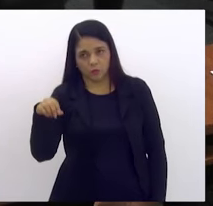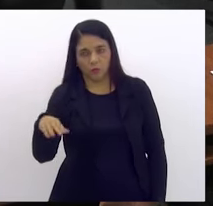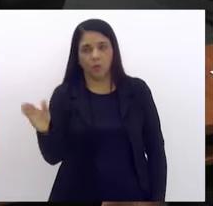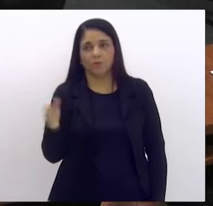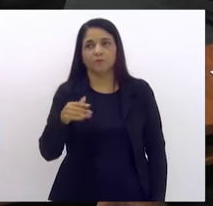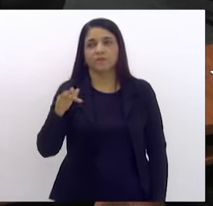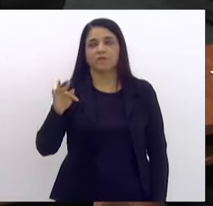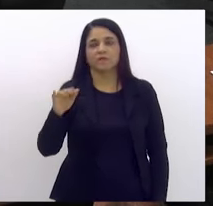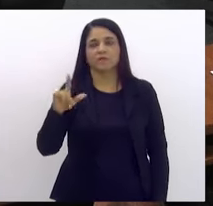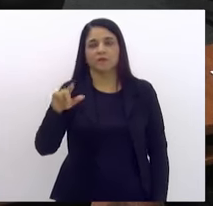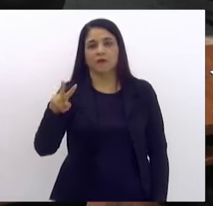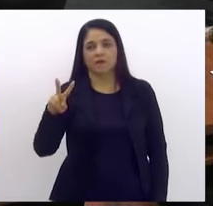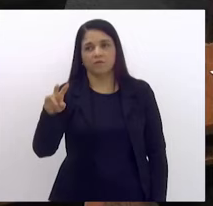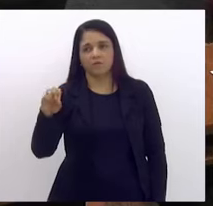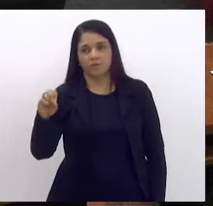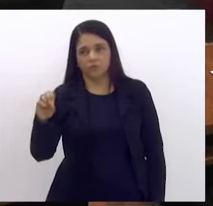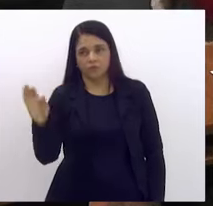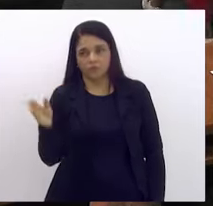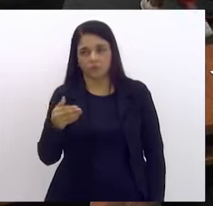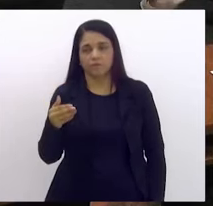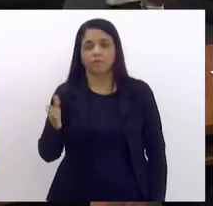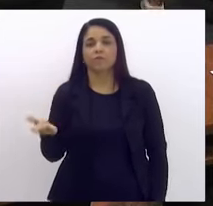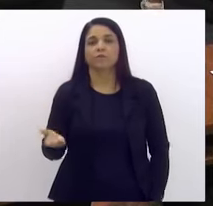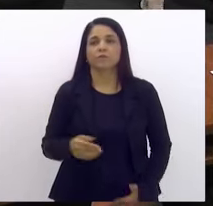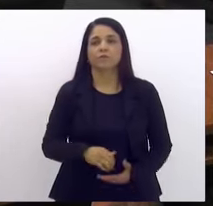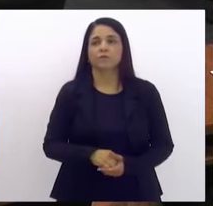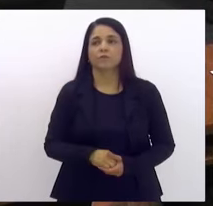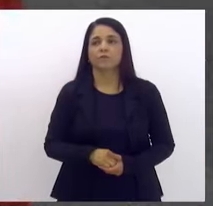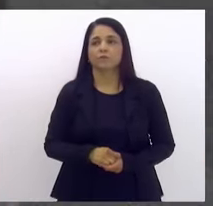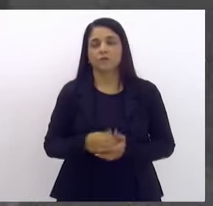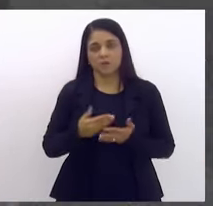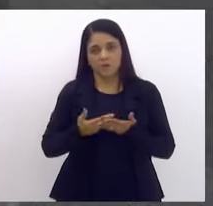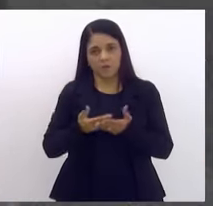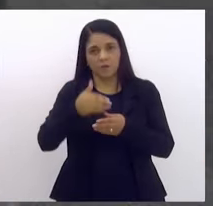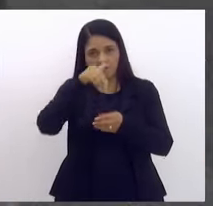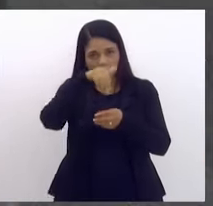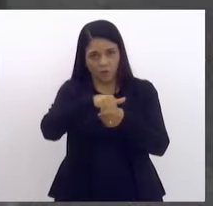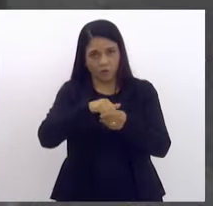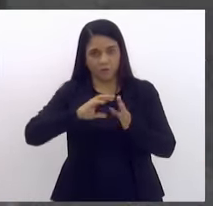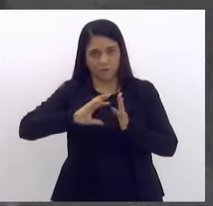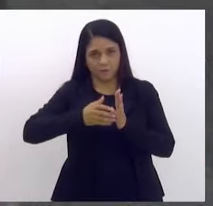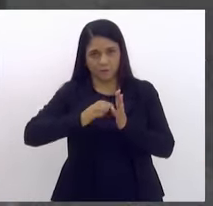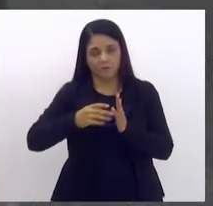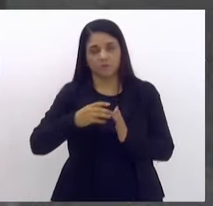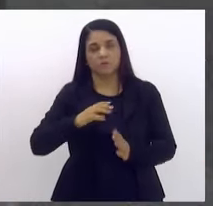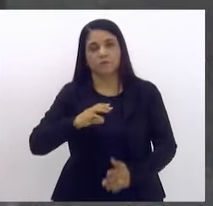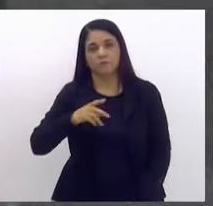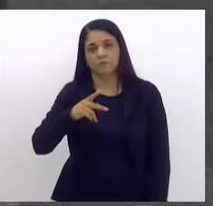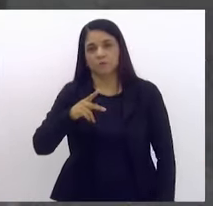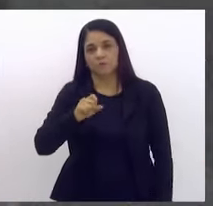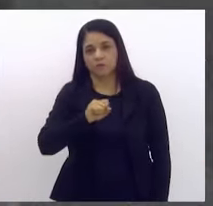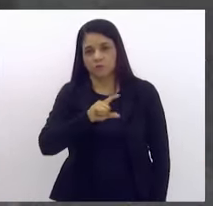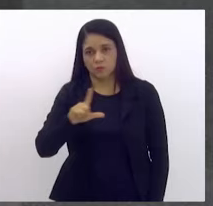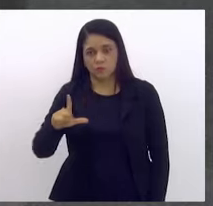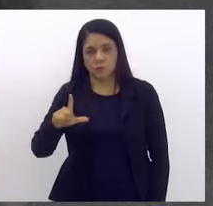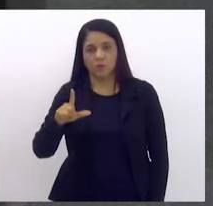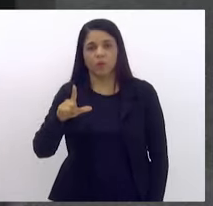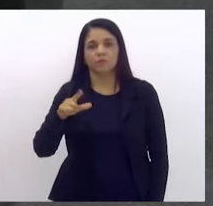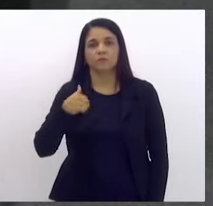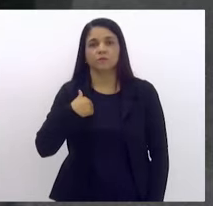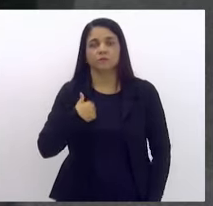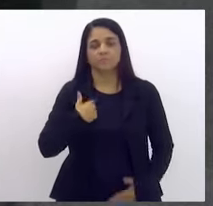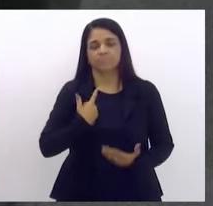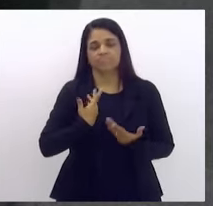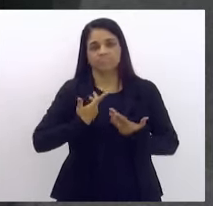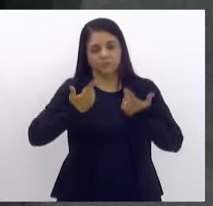para encaminhar. Presidente, encaminhar o voto pela bancada do pessoal, a abstenção. E vou explicar